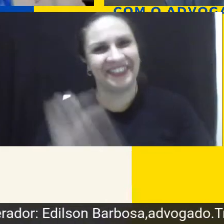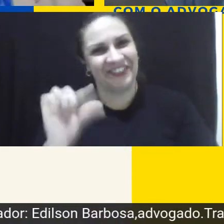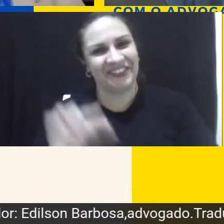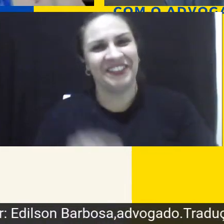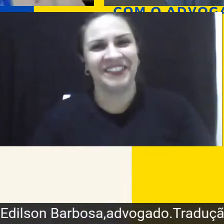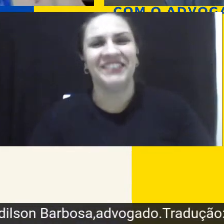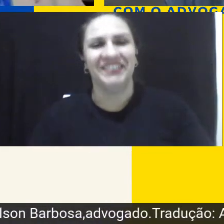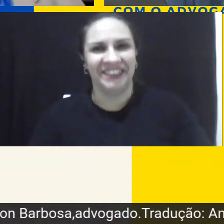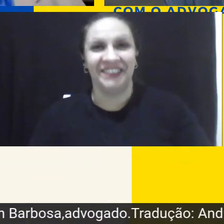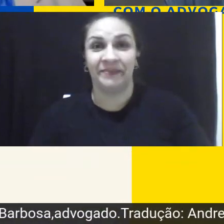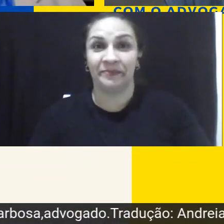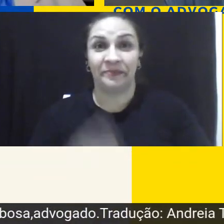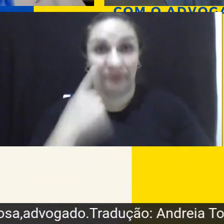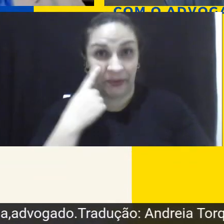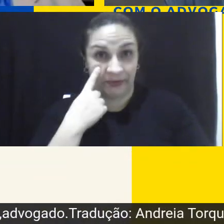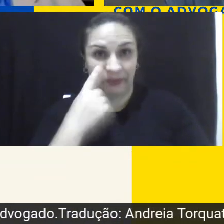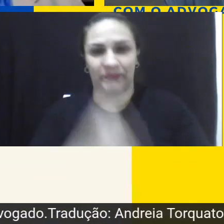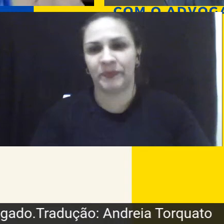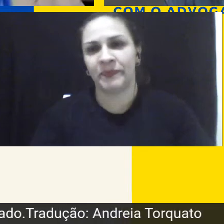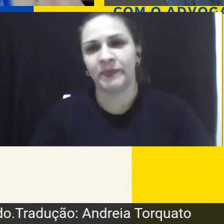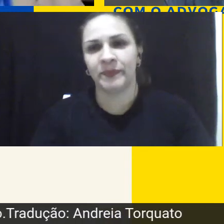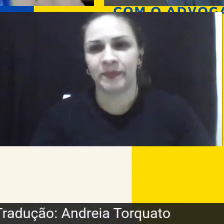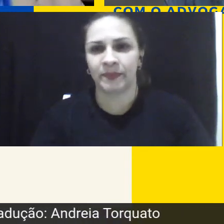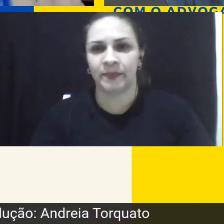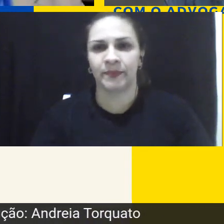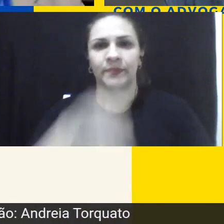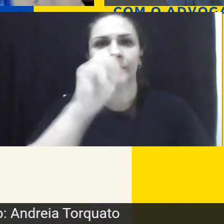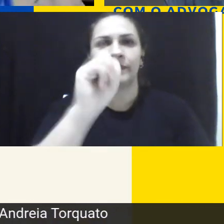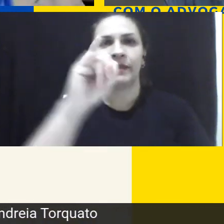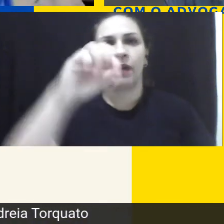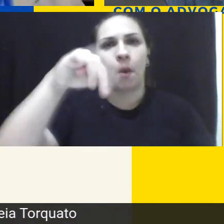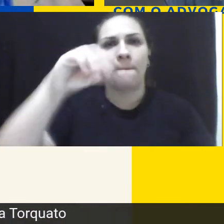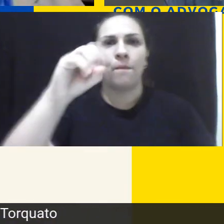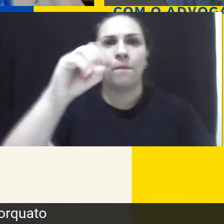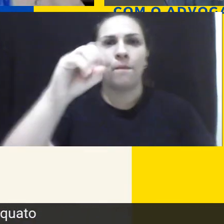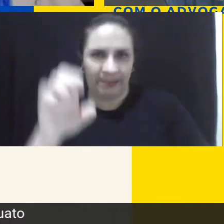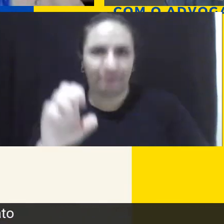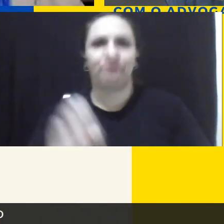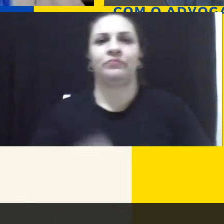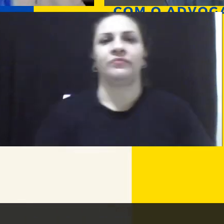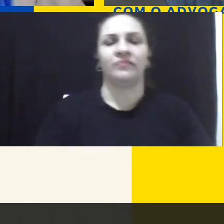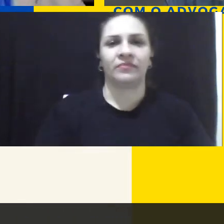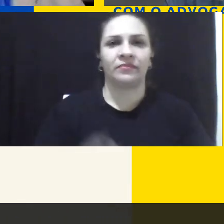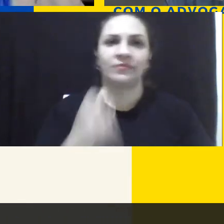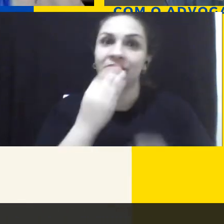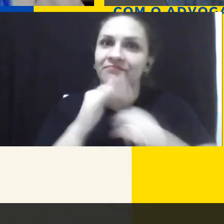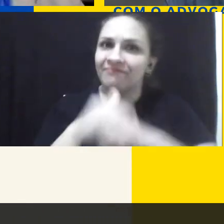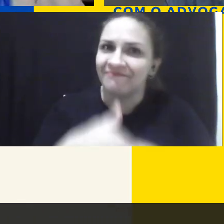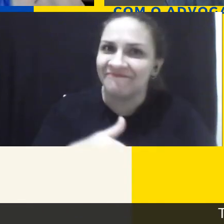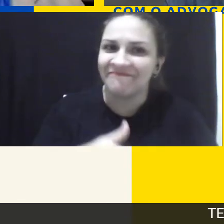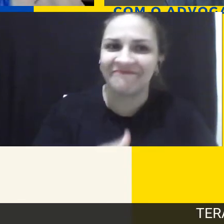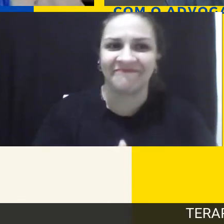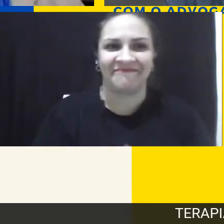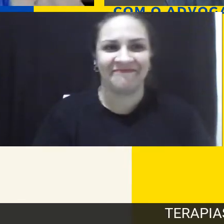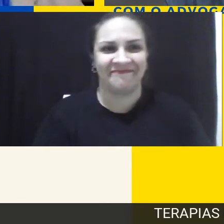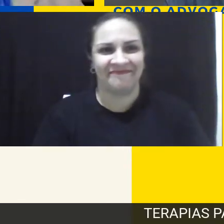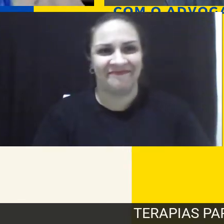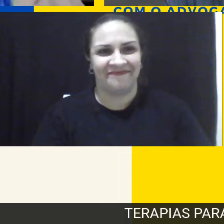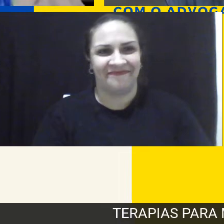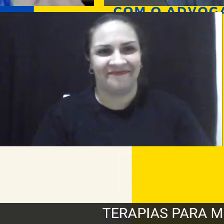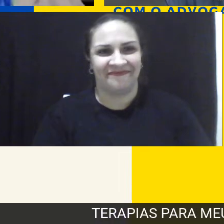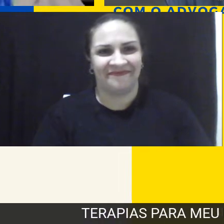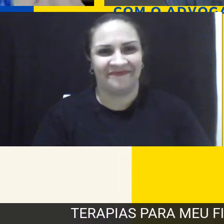só. A Simone Alves. Boa noite. Boa noite, Simone. Boa